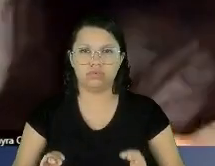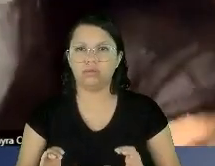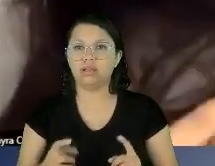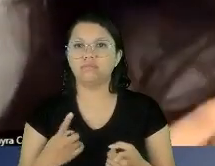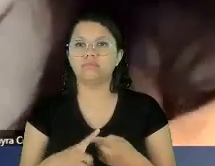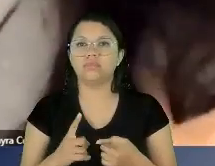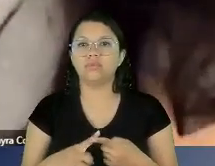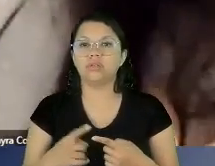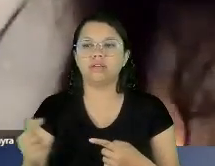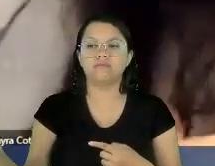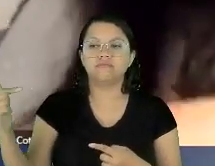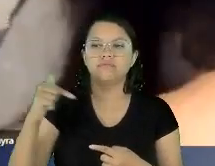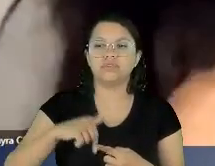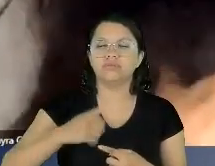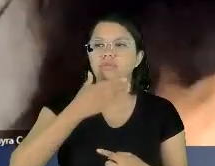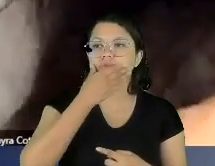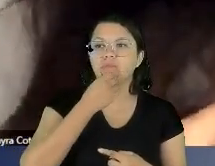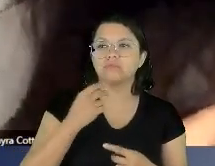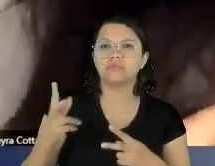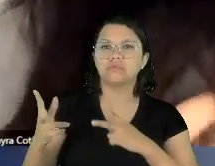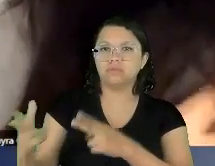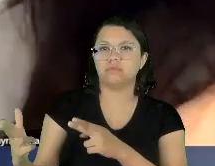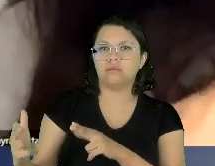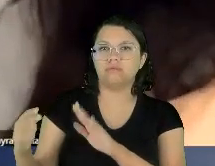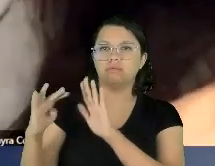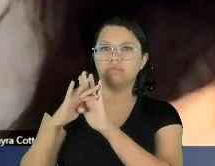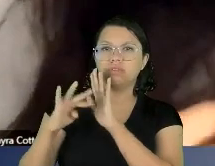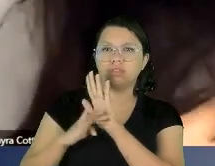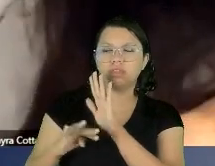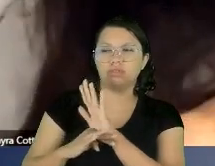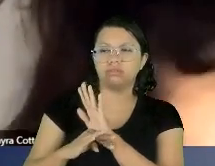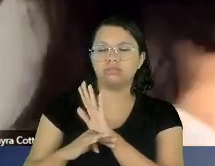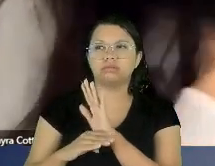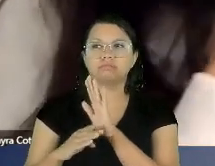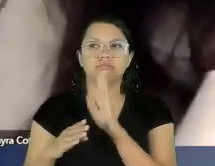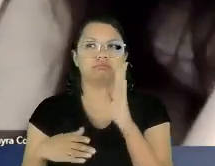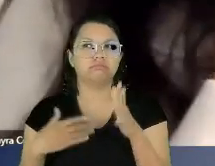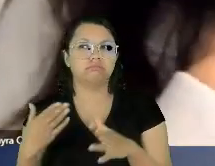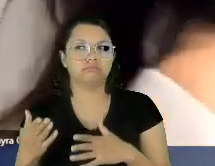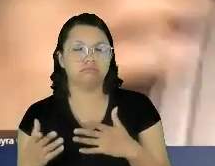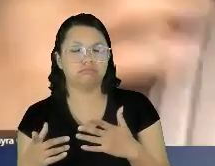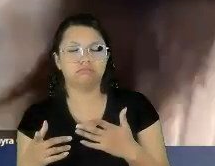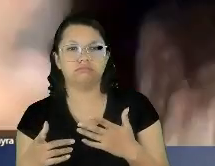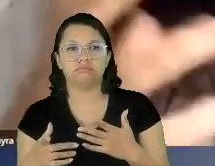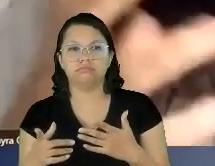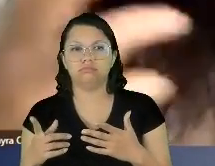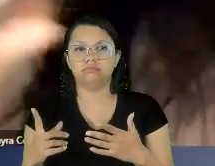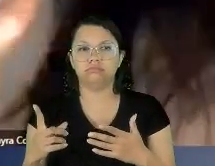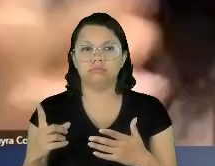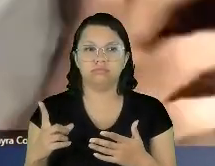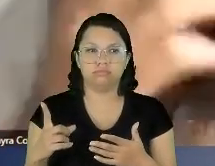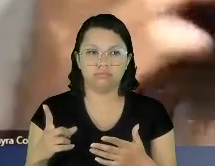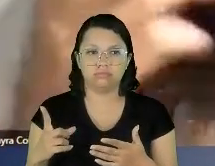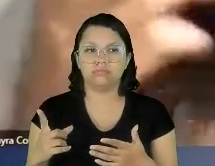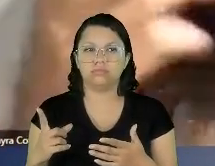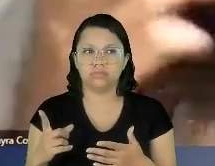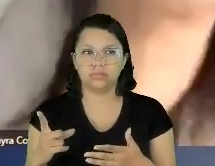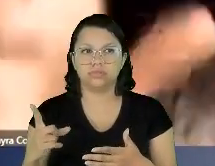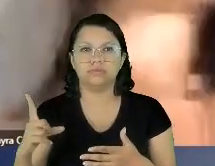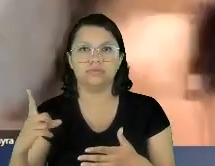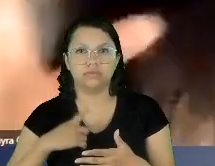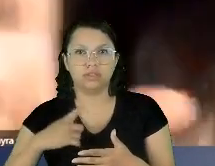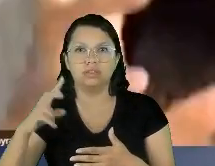porque vem de homens da mesma classe que nós viemos, que compartilha um